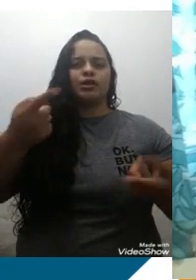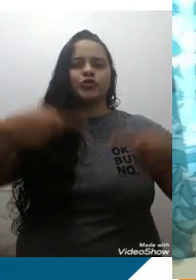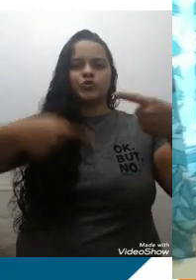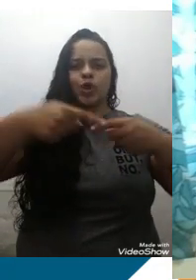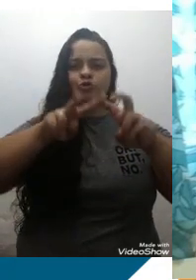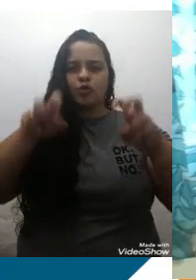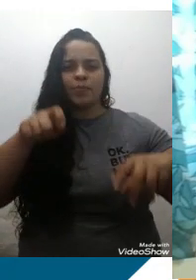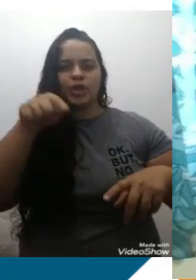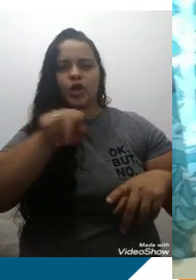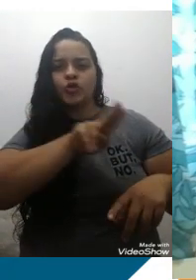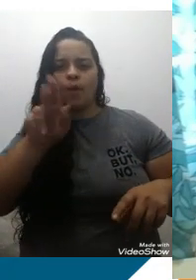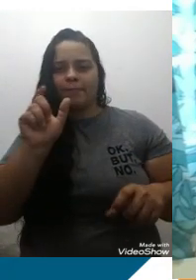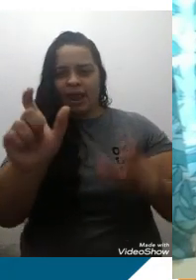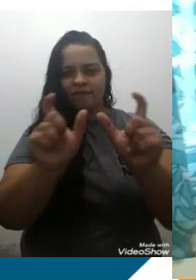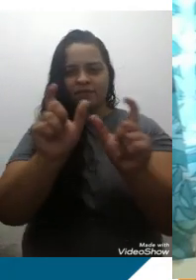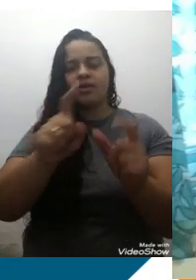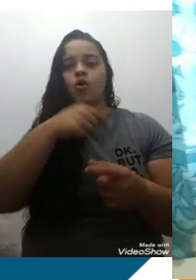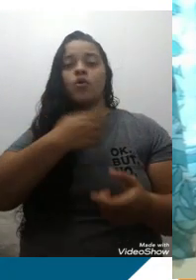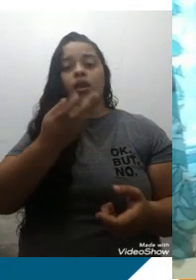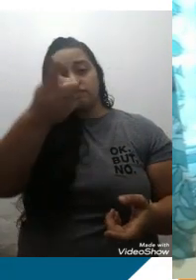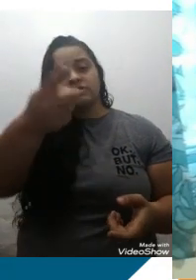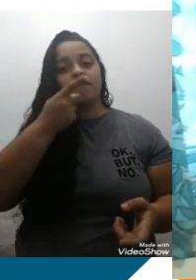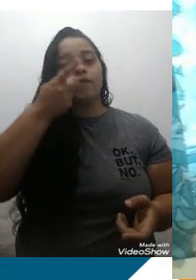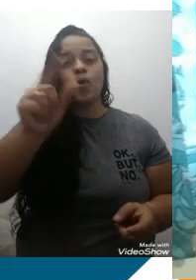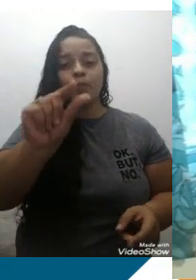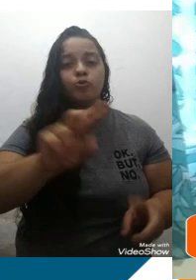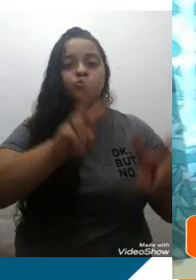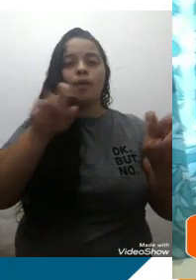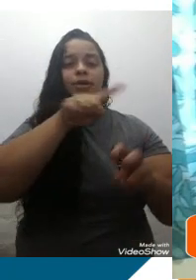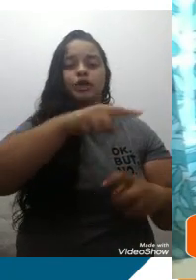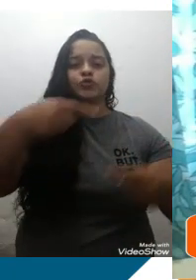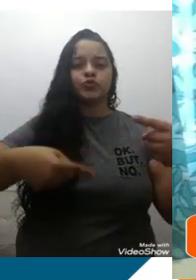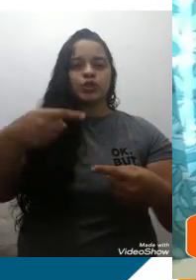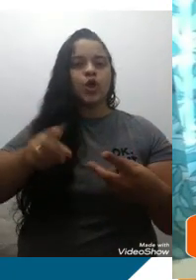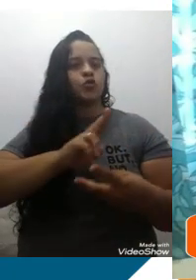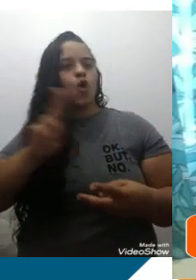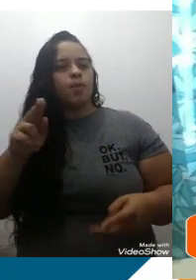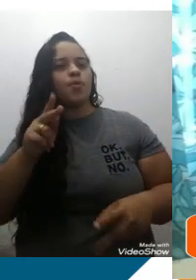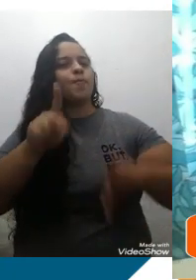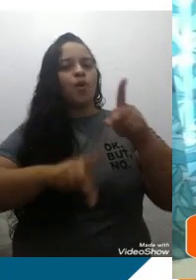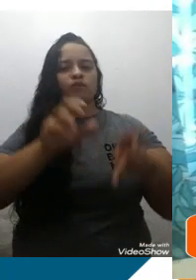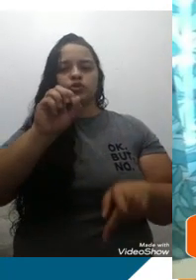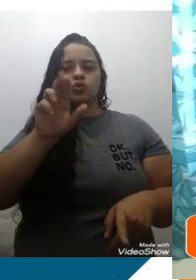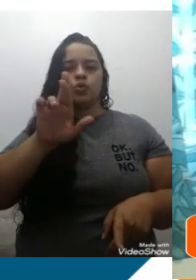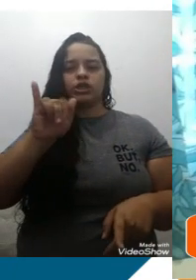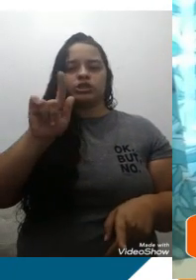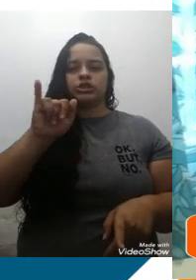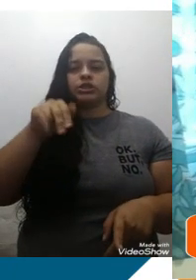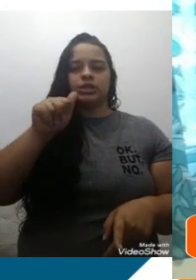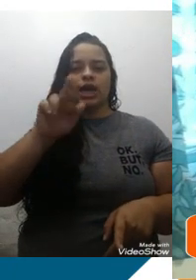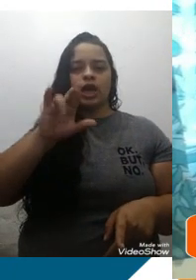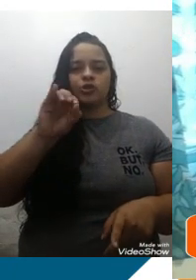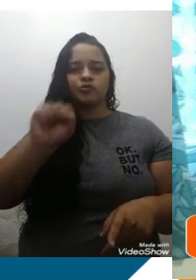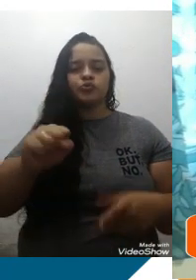utiliza? Eu queria que você falasse um pouco sobre essa discussão. Povos originários, indígena,